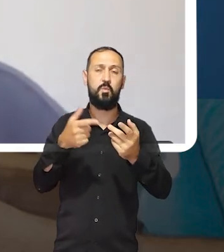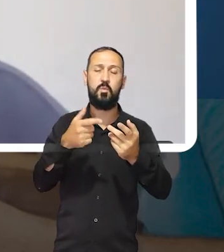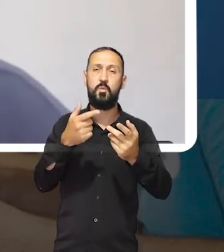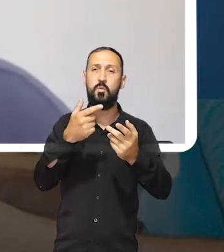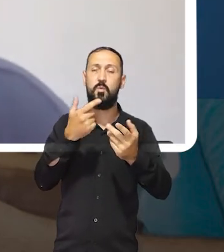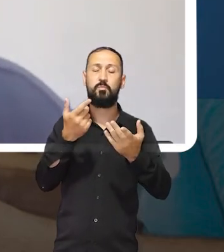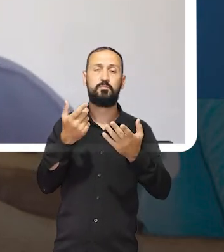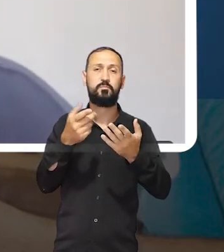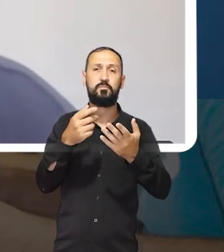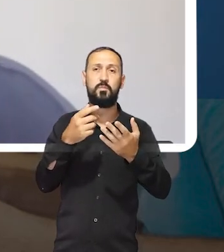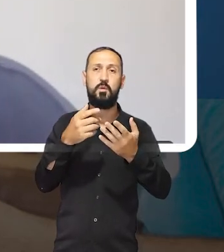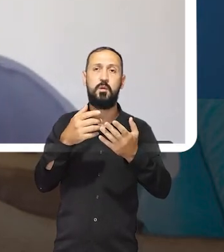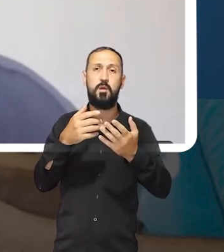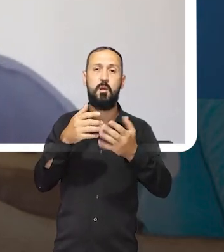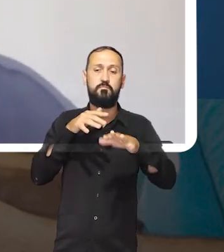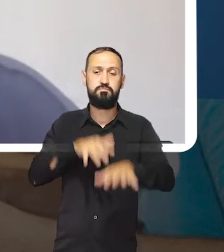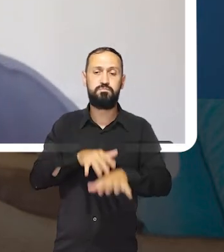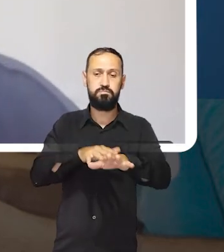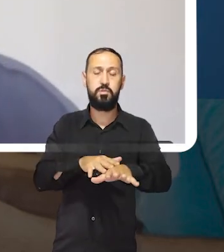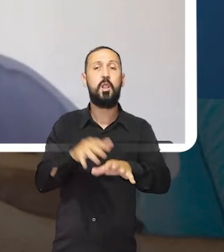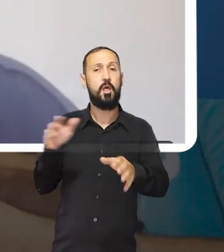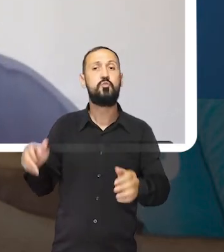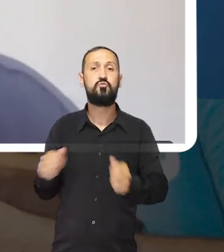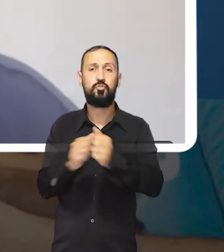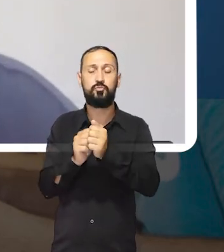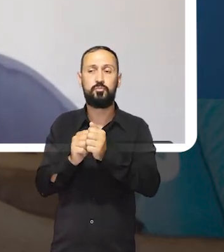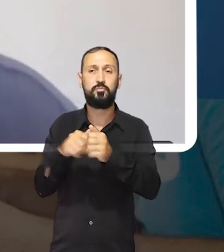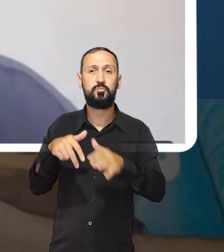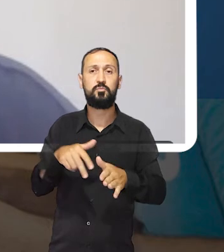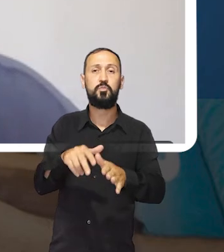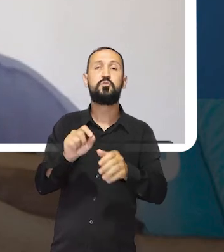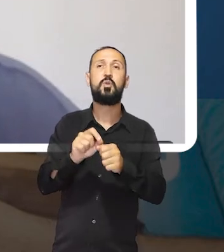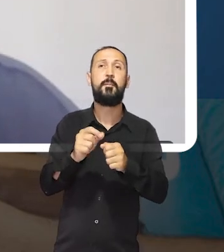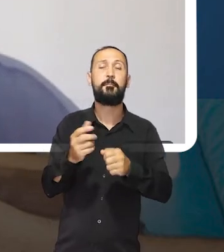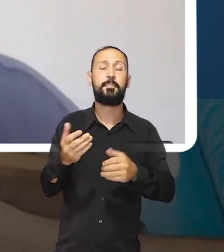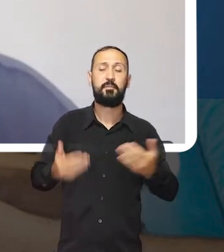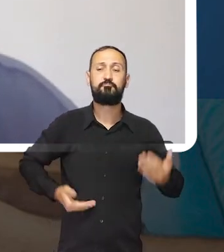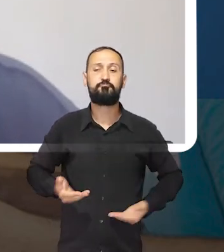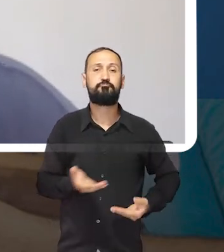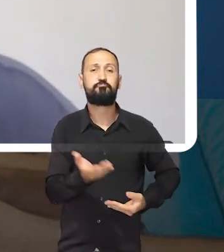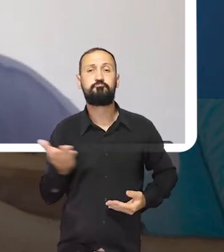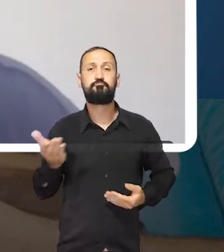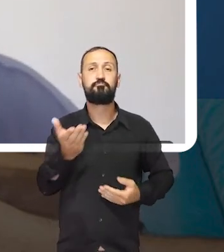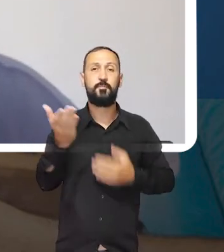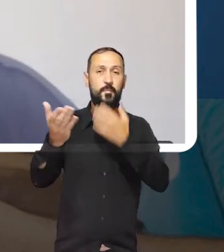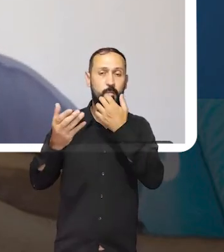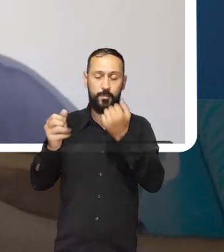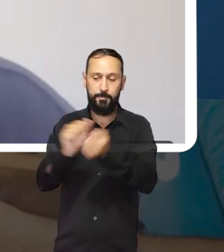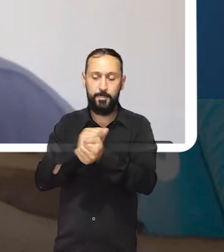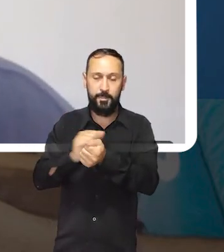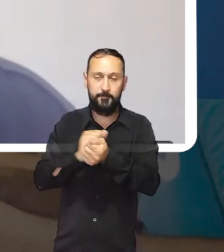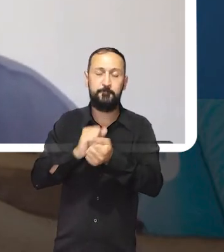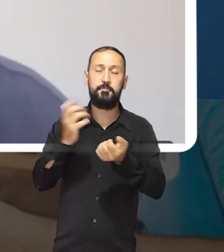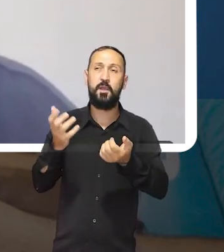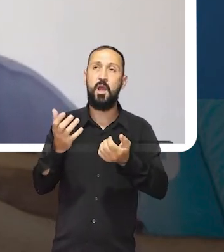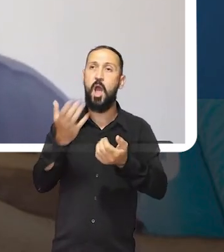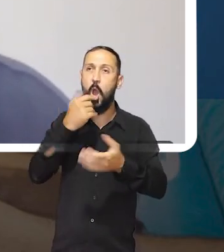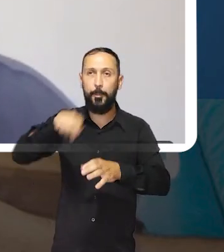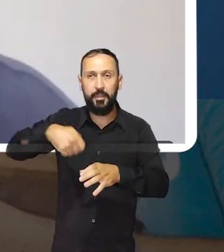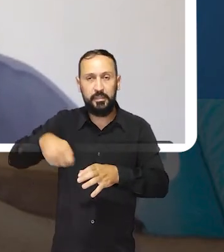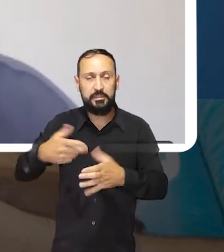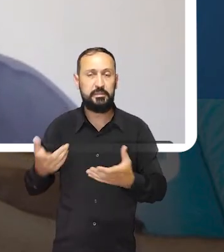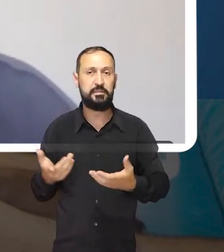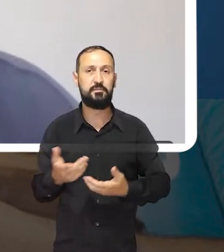acompanhavam as tropas da guerra apenas para servir, para cozinhar,